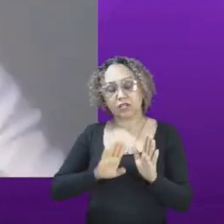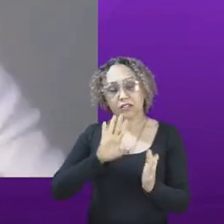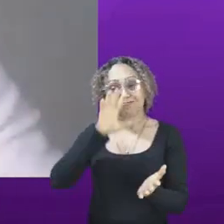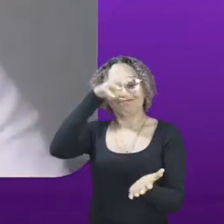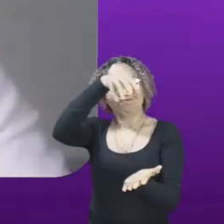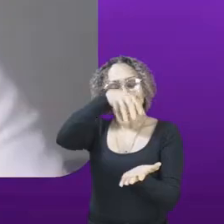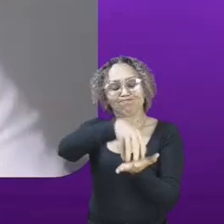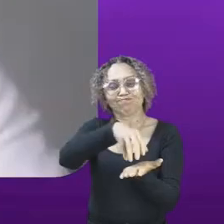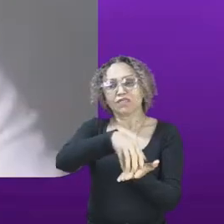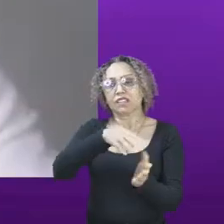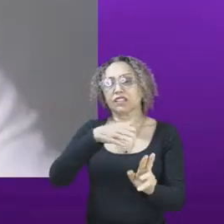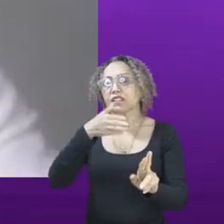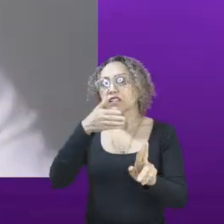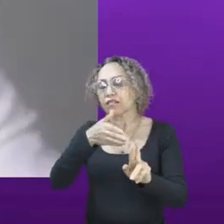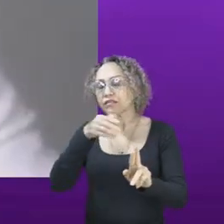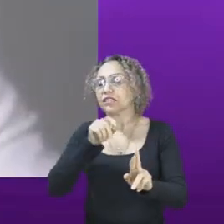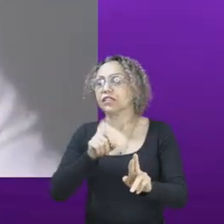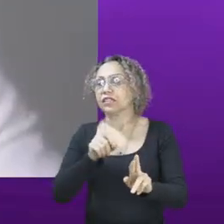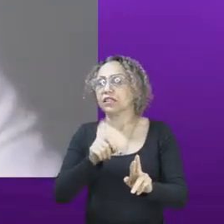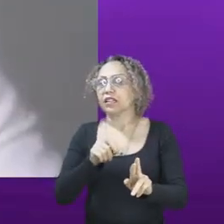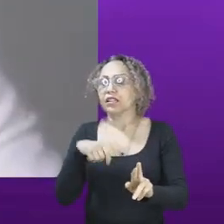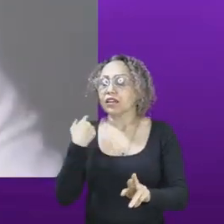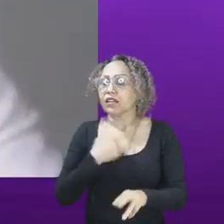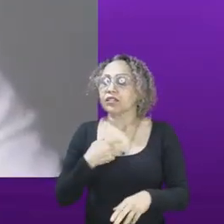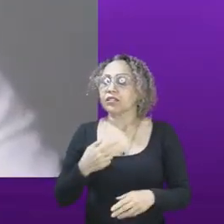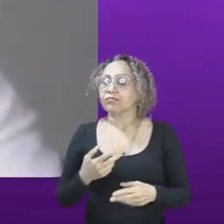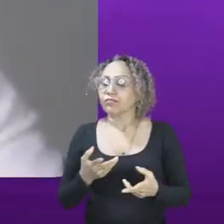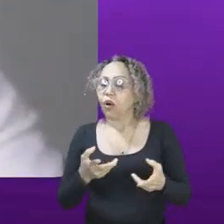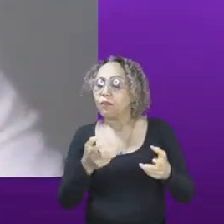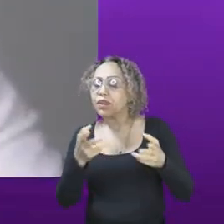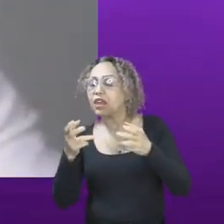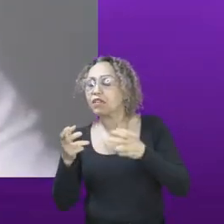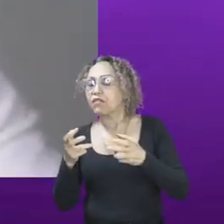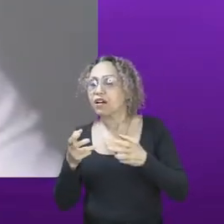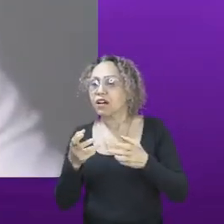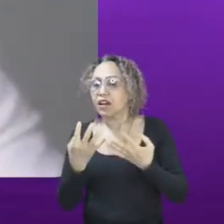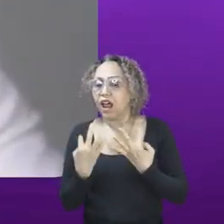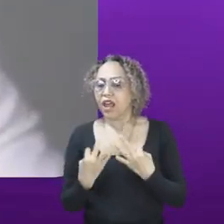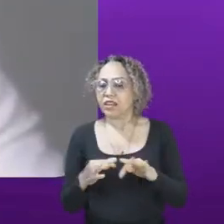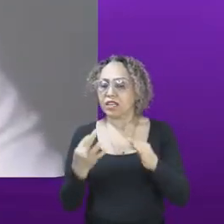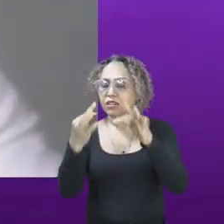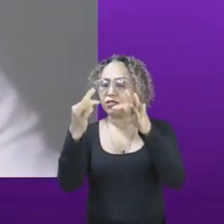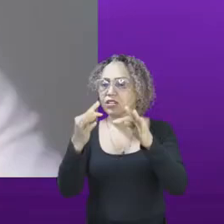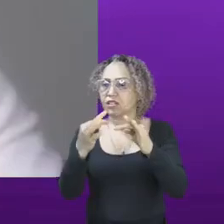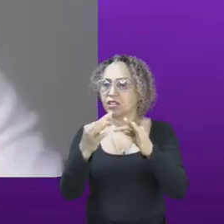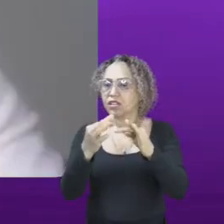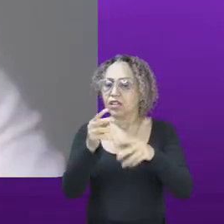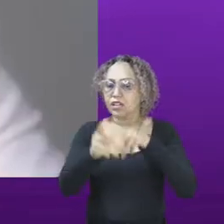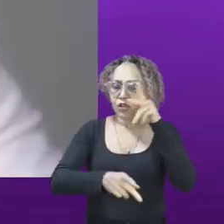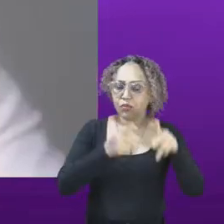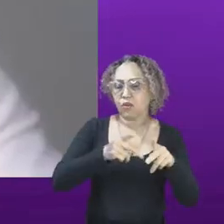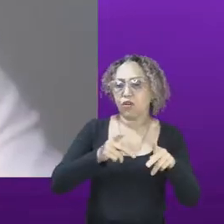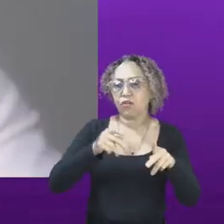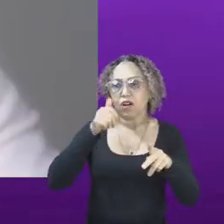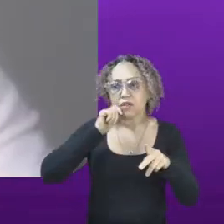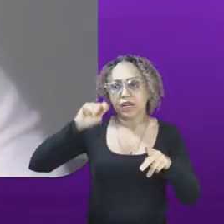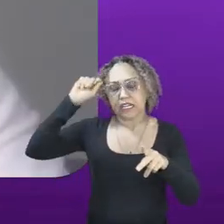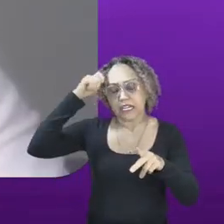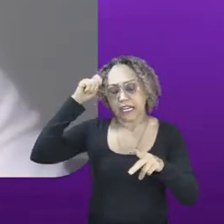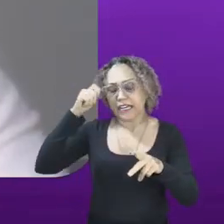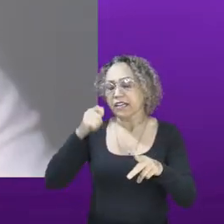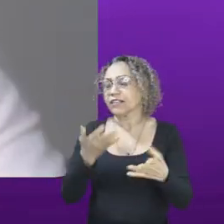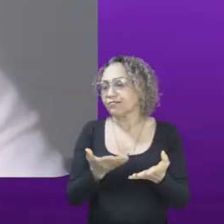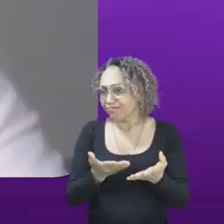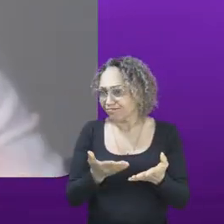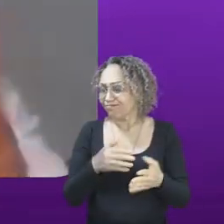possibilidade de observar as tecnologias que foram desenvolvidas pelas mulheres negras, pela população negra de uma forma geral, mais especificamente